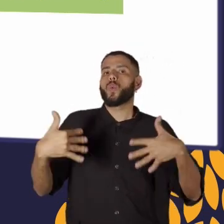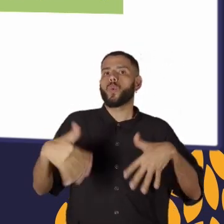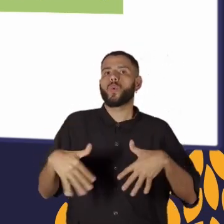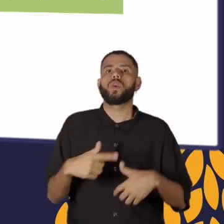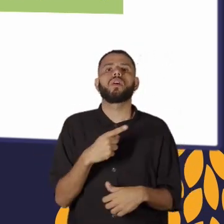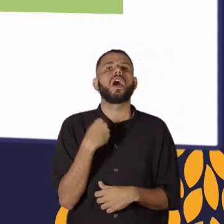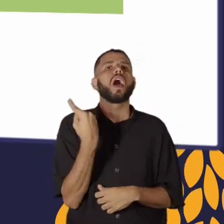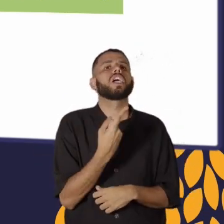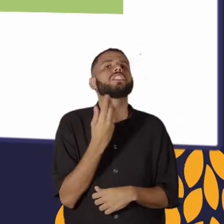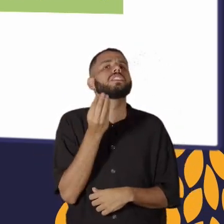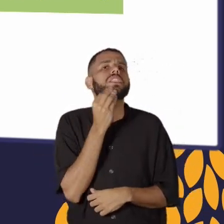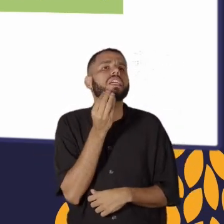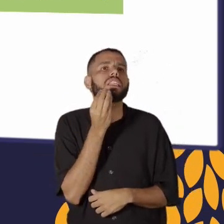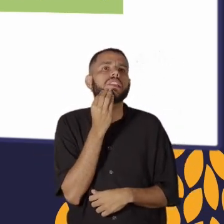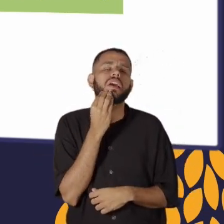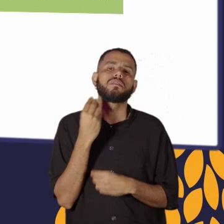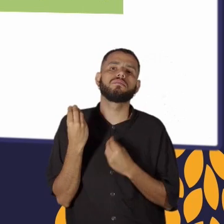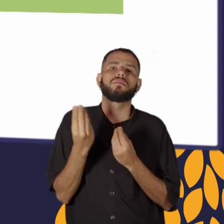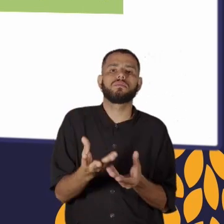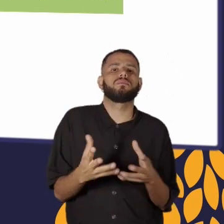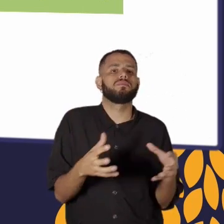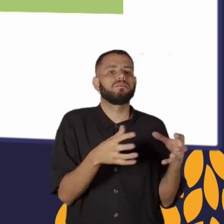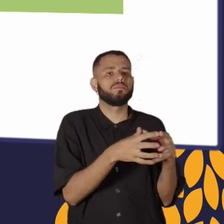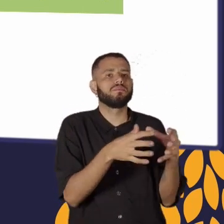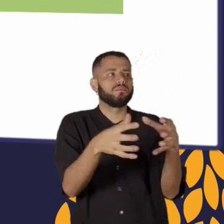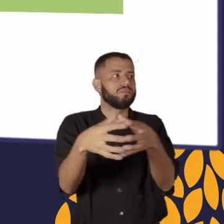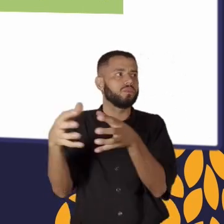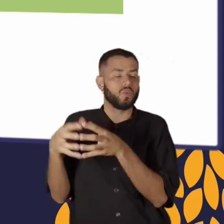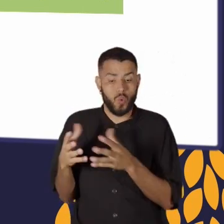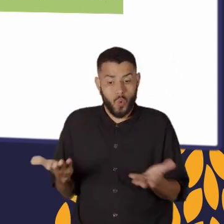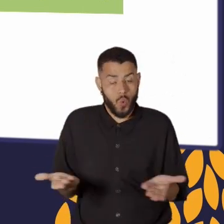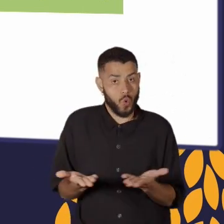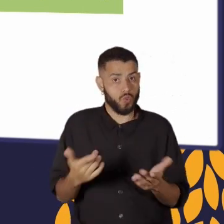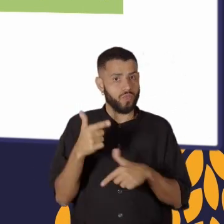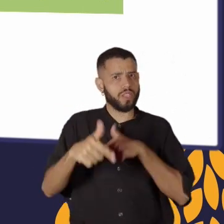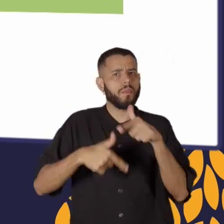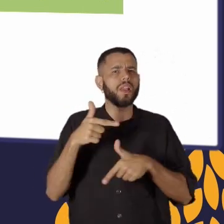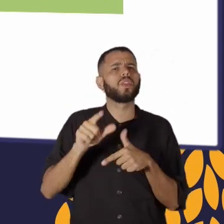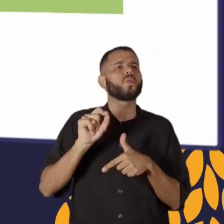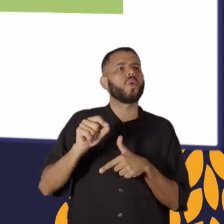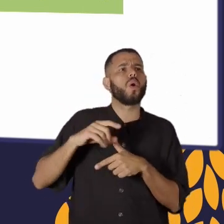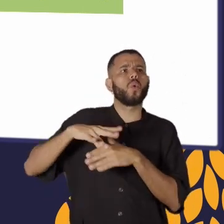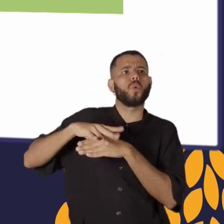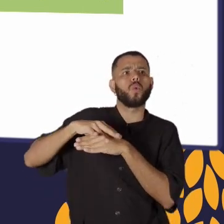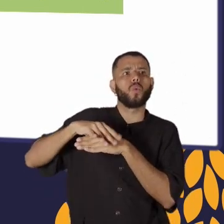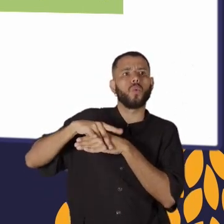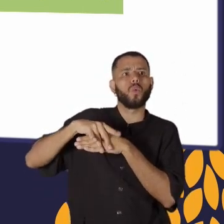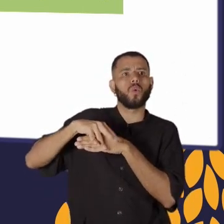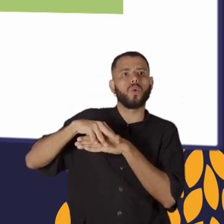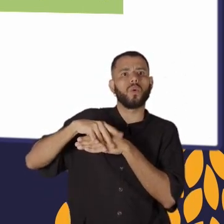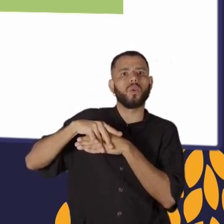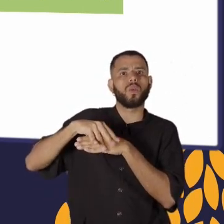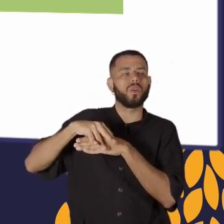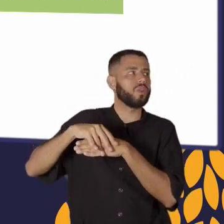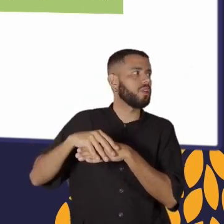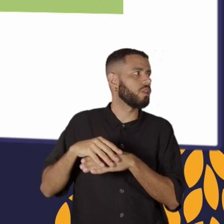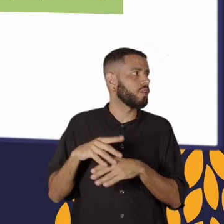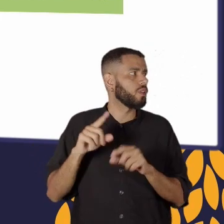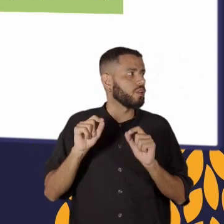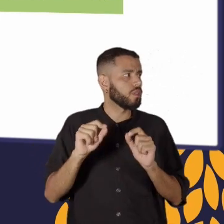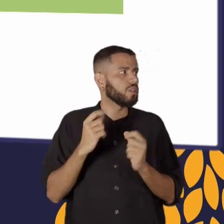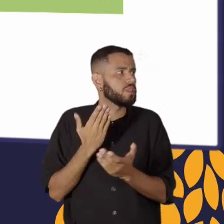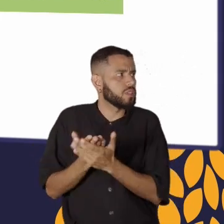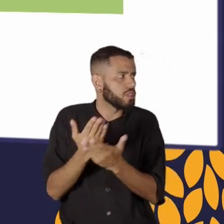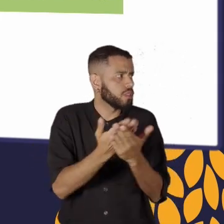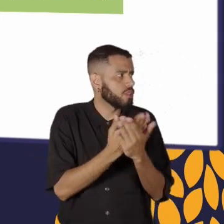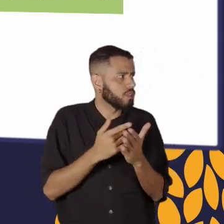tentar trazer e agrupar o que hoje vem se trabalhando, quais são os transtornos, doenças e problemas de saúde que estão sendo estudados com o uso